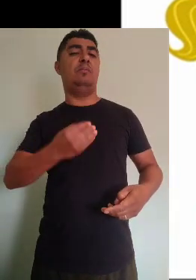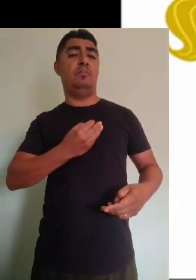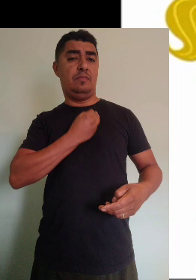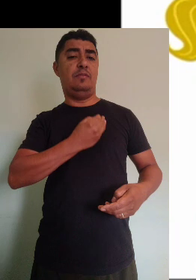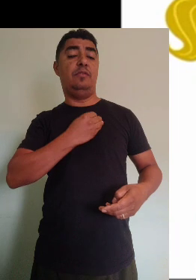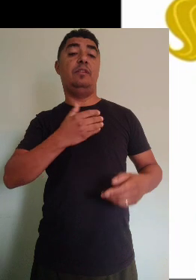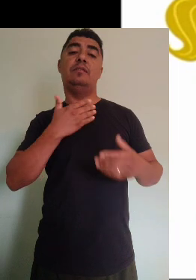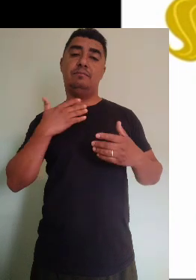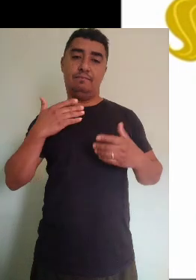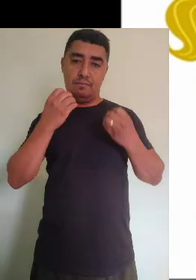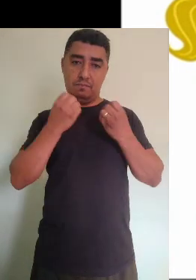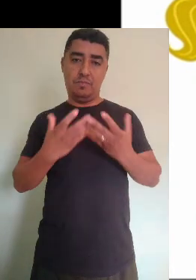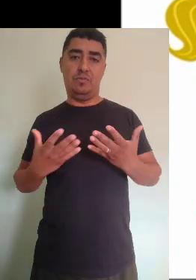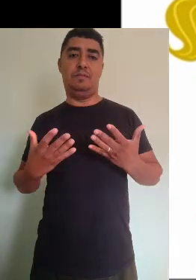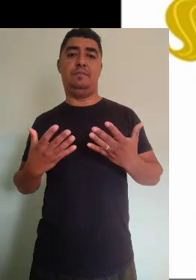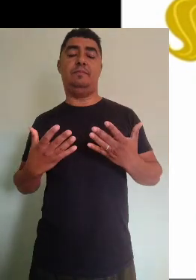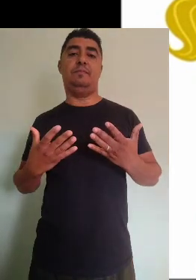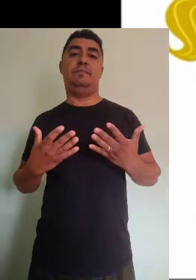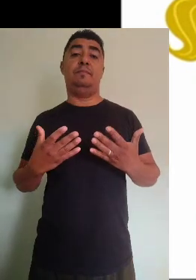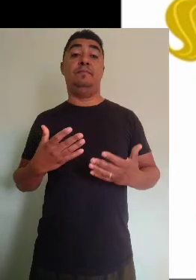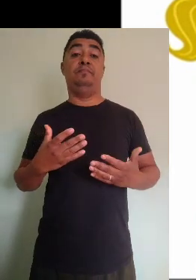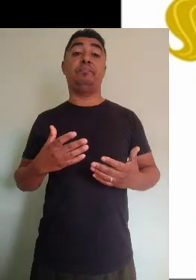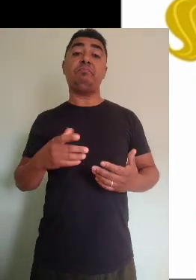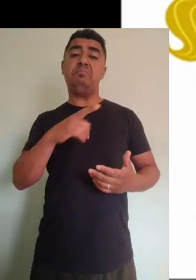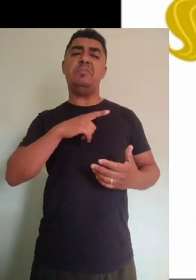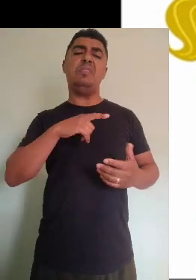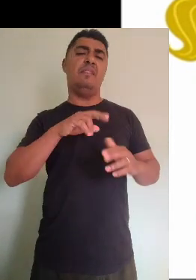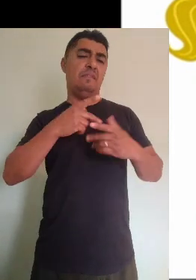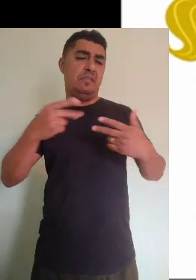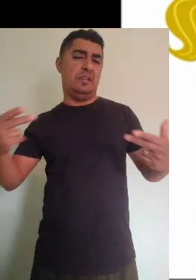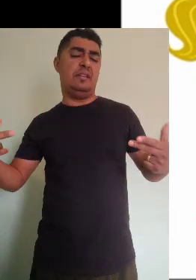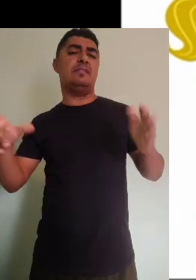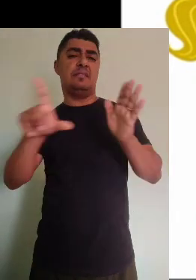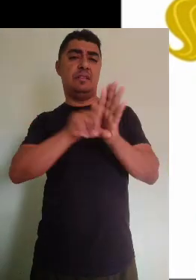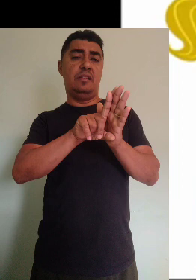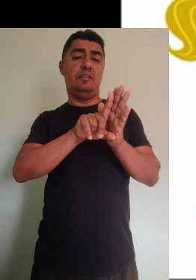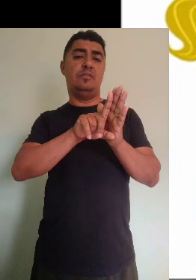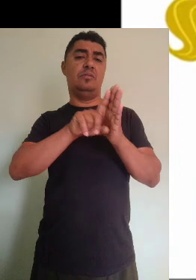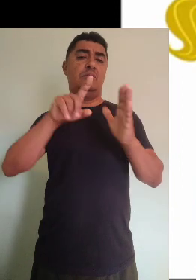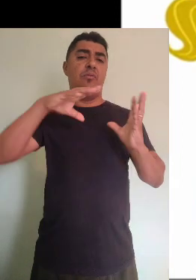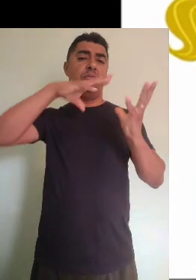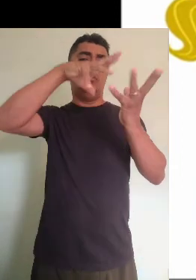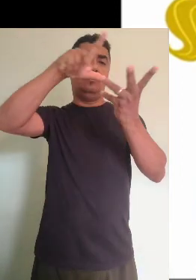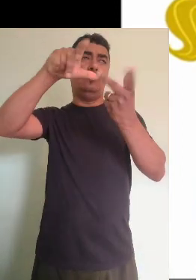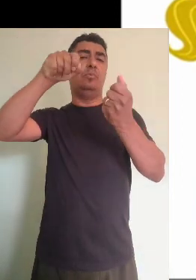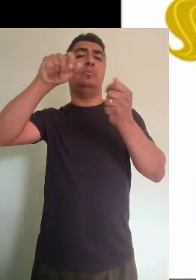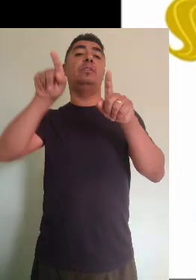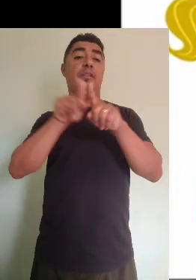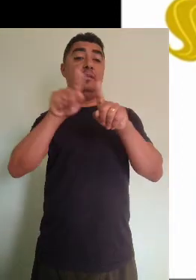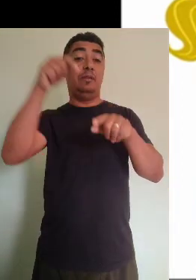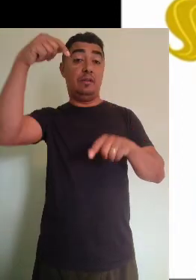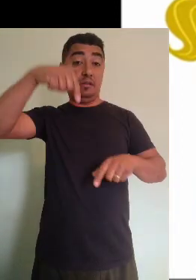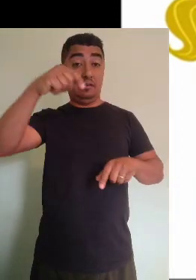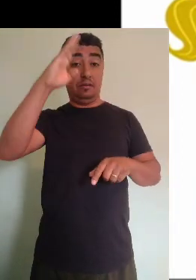para que todas as pessoas possam viver bem. Há várias leis no mundo e no Brasil, criadas para defender